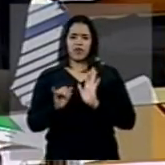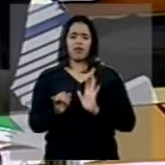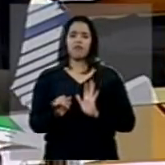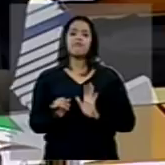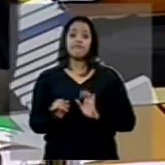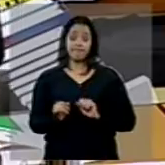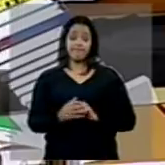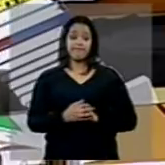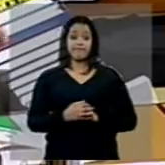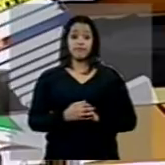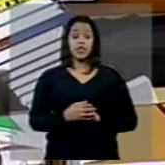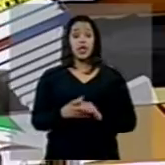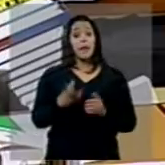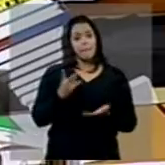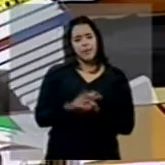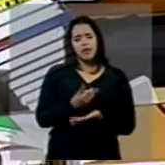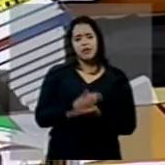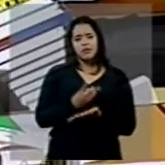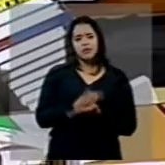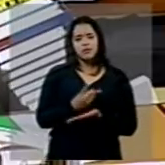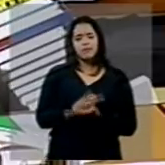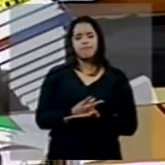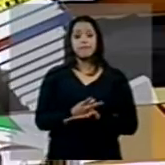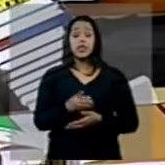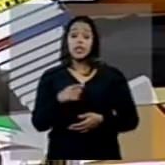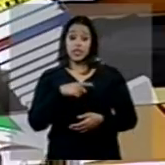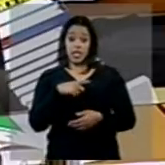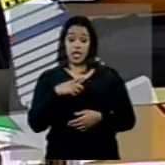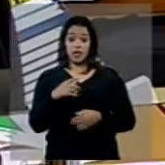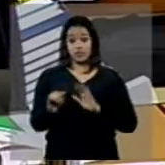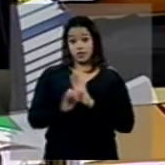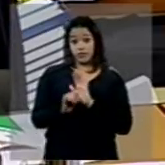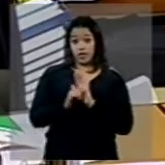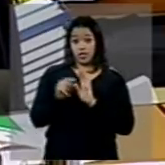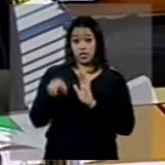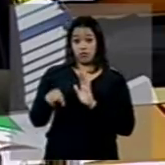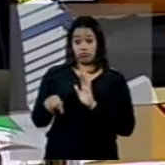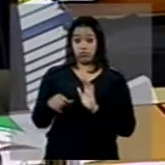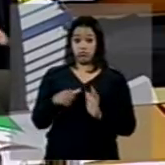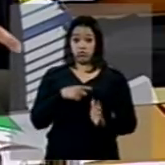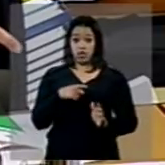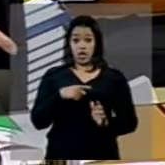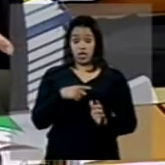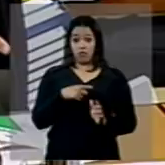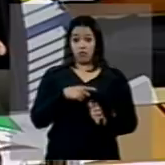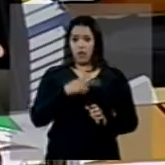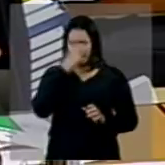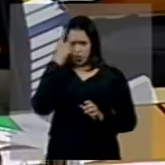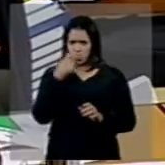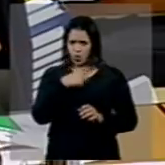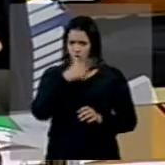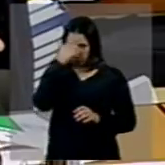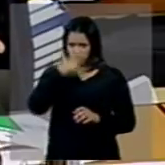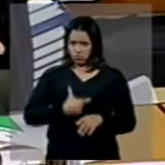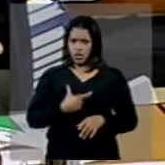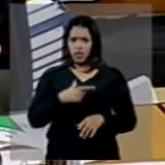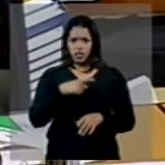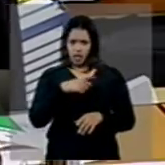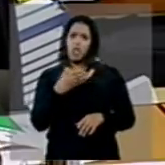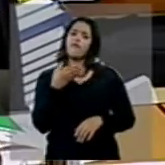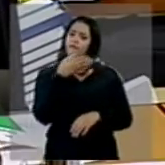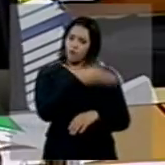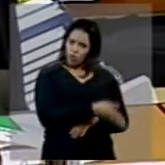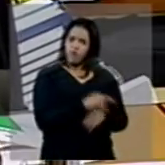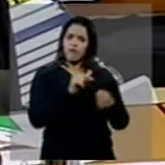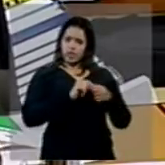biométrica, embora essa identificação exista, embora o eleitor tenha comparecido